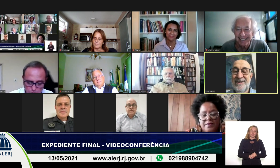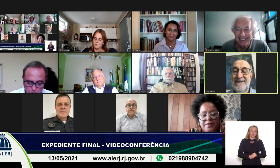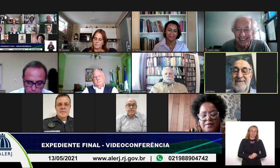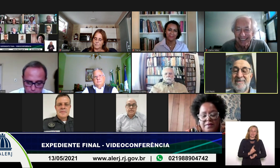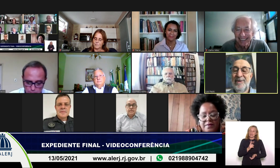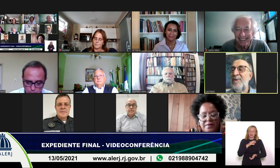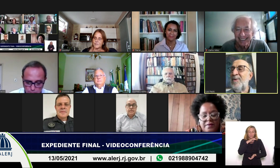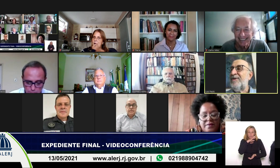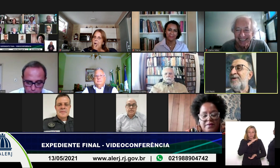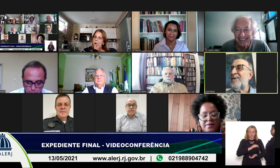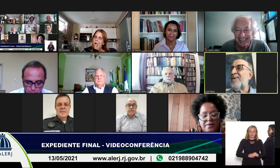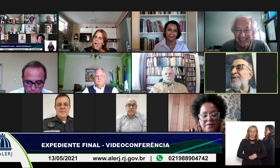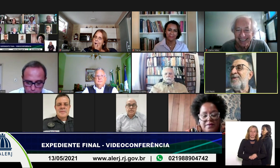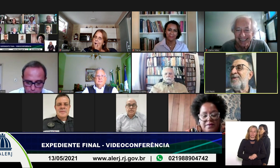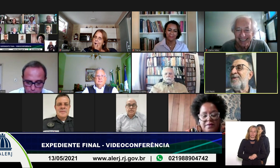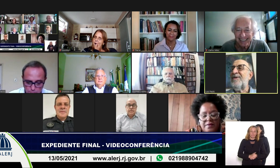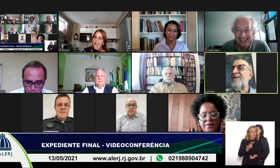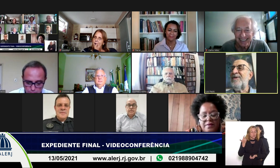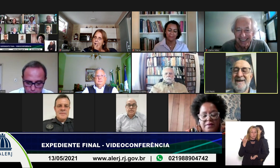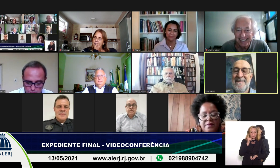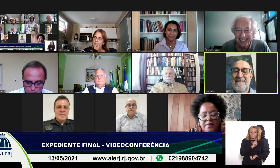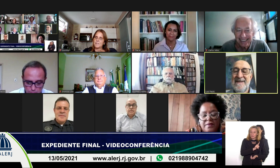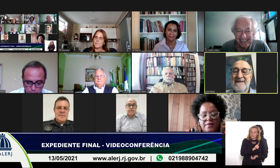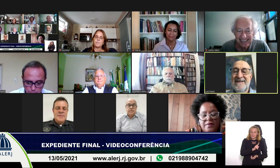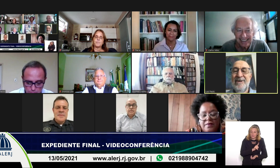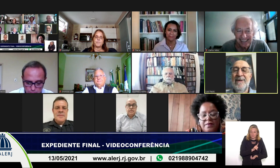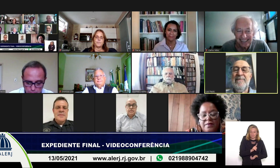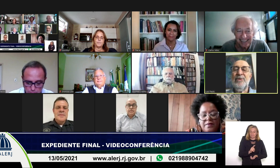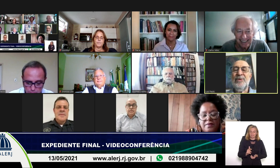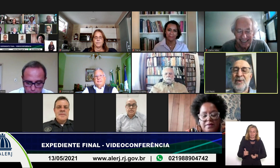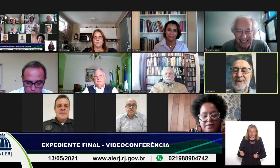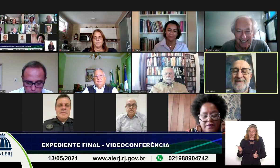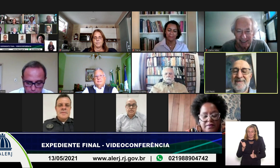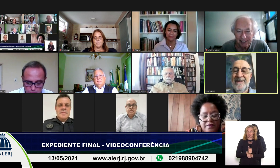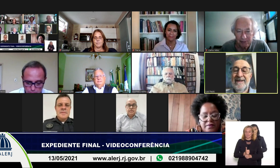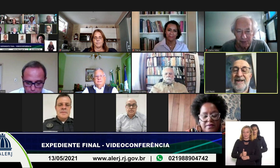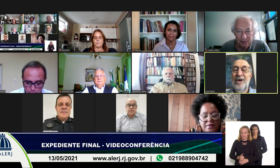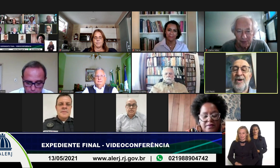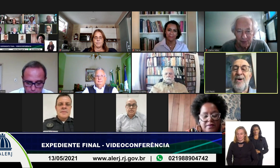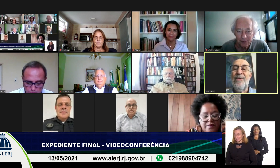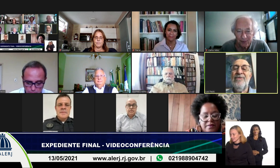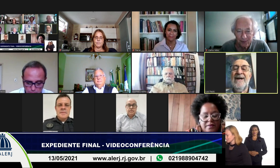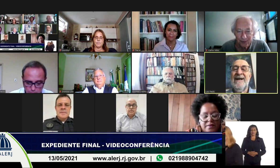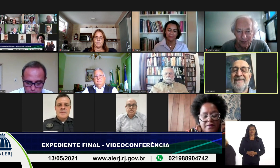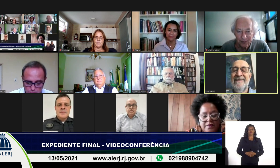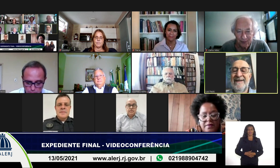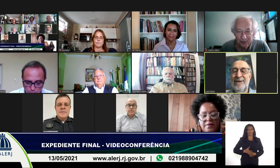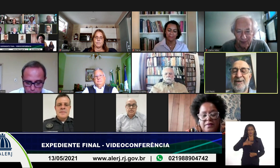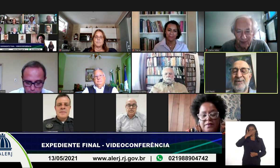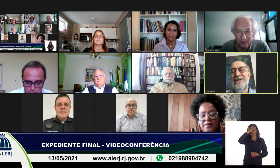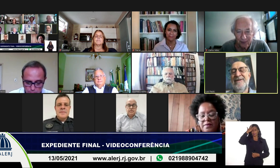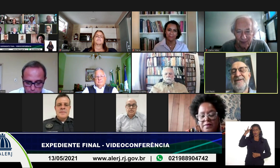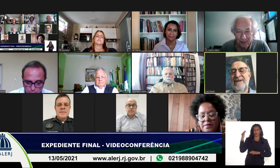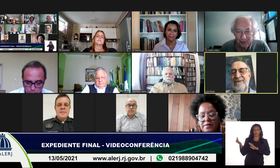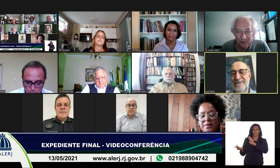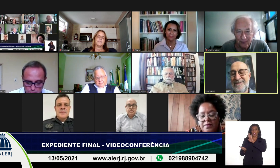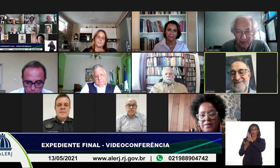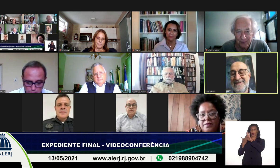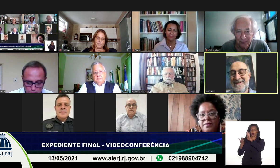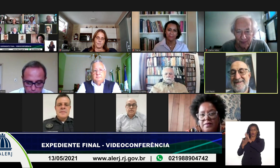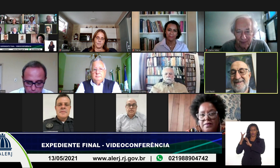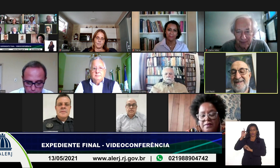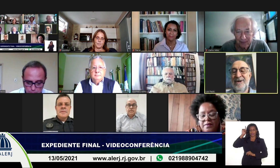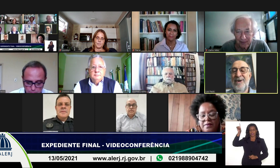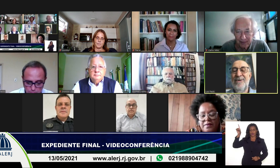terrivelmente que eu não consigo conceber que uma pessoa que louva a Deus seja terrível